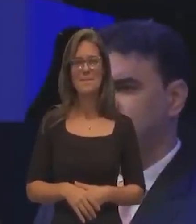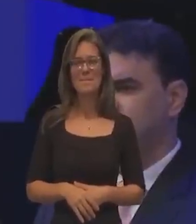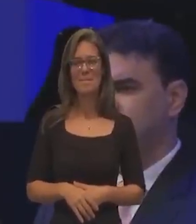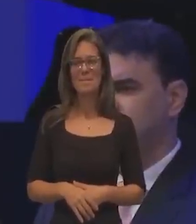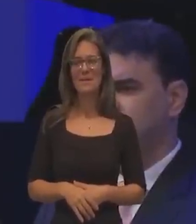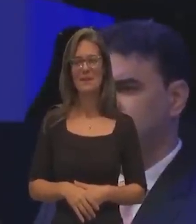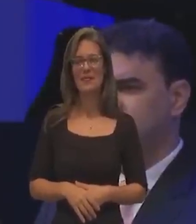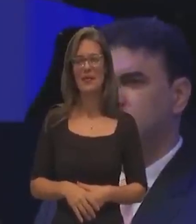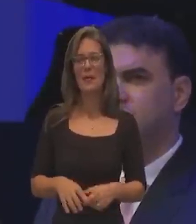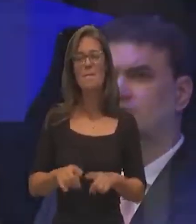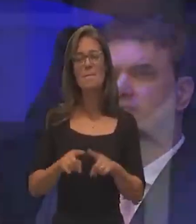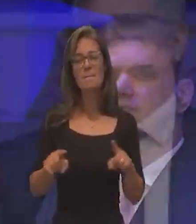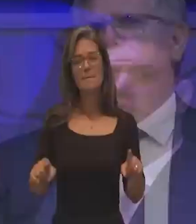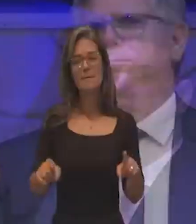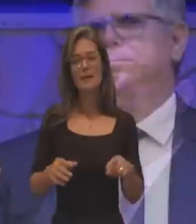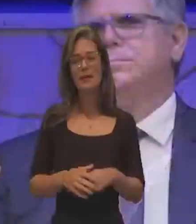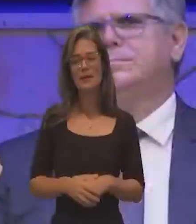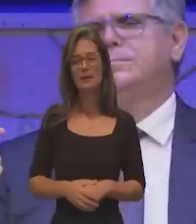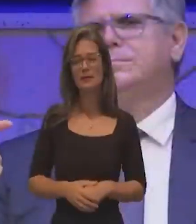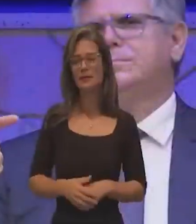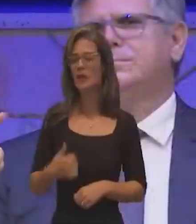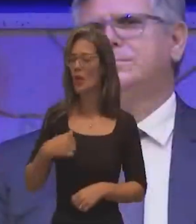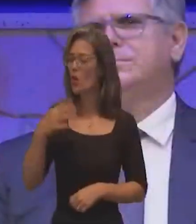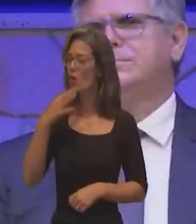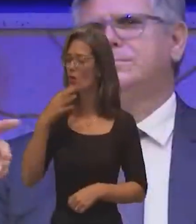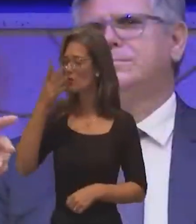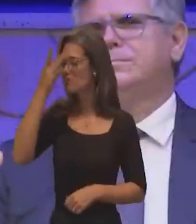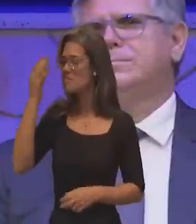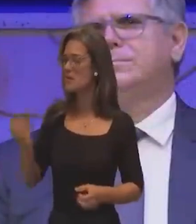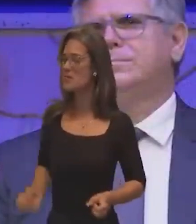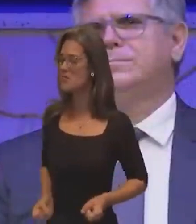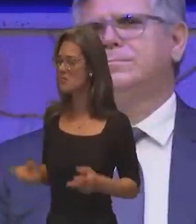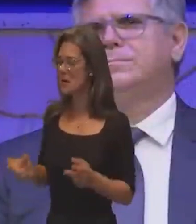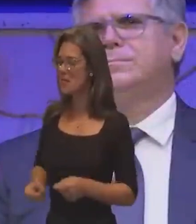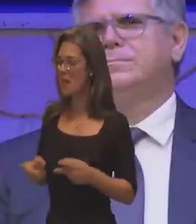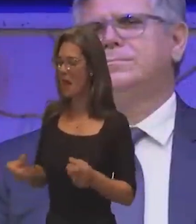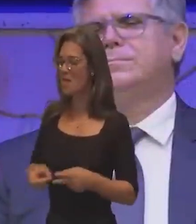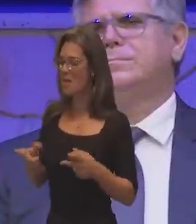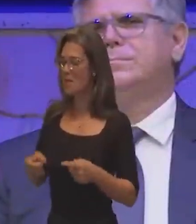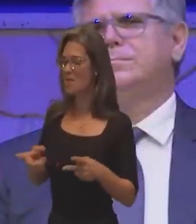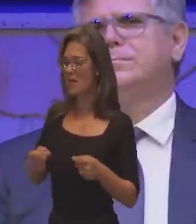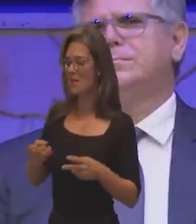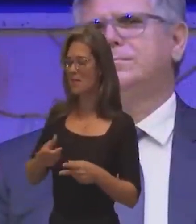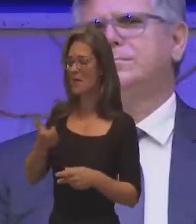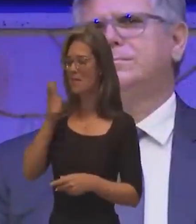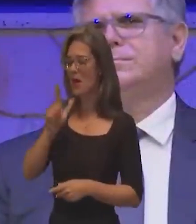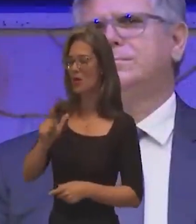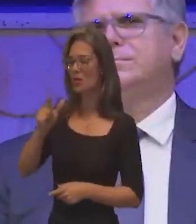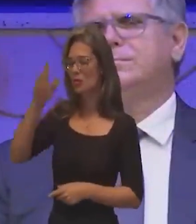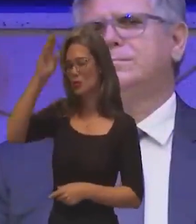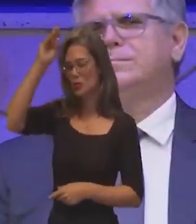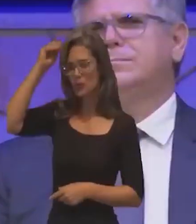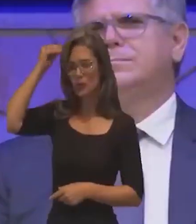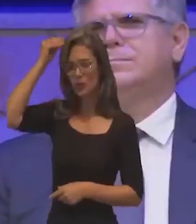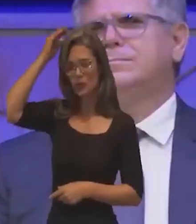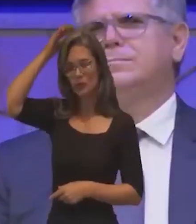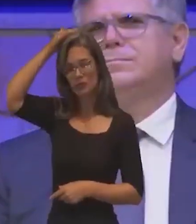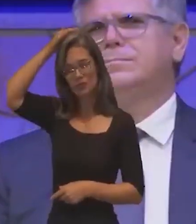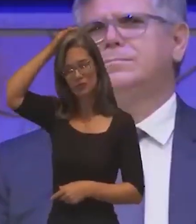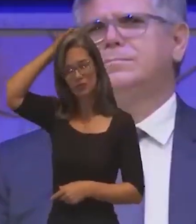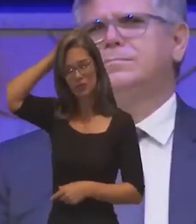Mas eu conheço também pessoas que fizeram e gastaram uma fortuna e o cabelo voltou a cair. É a